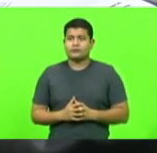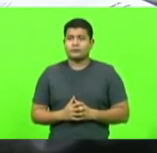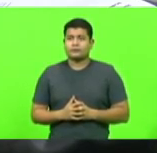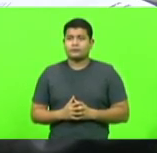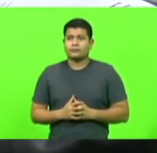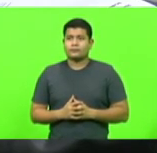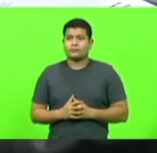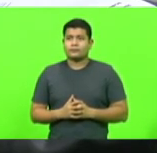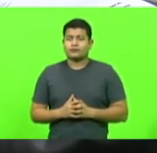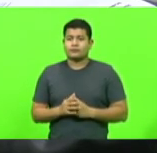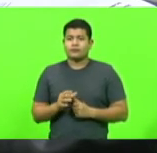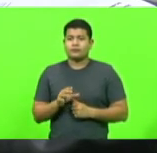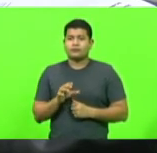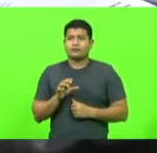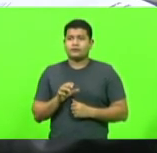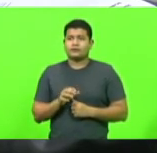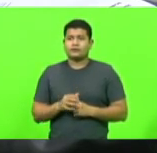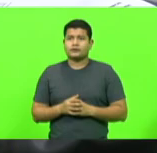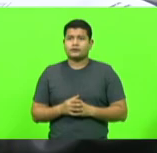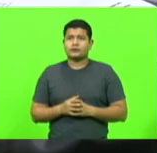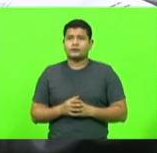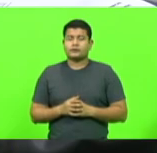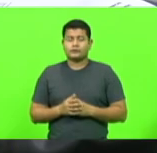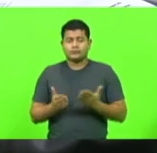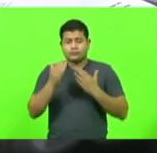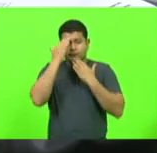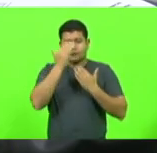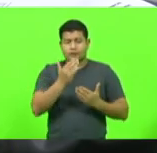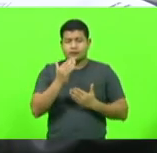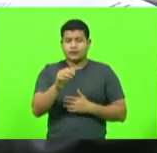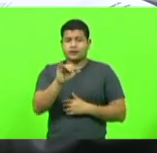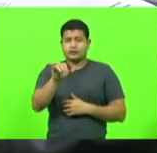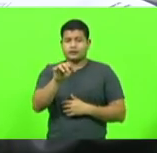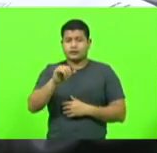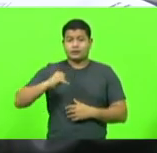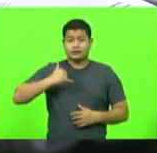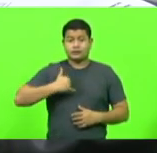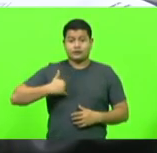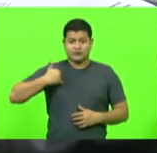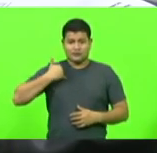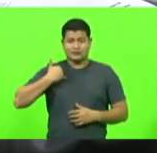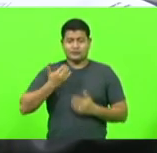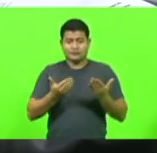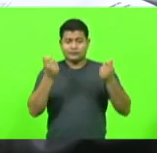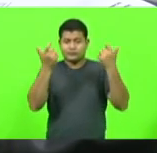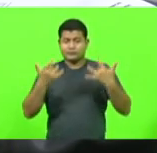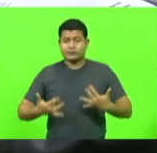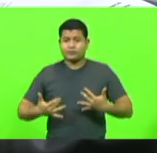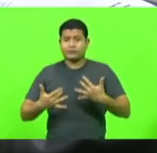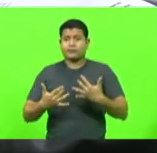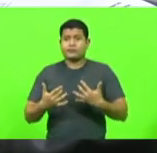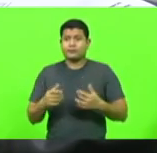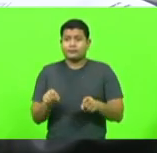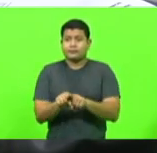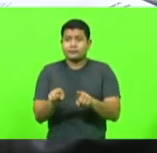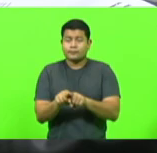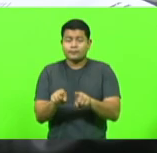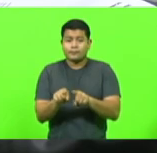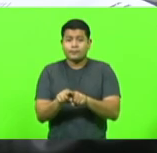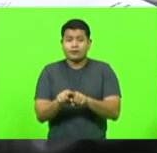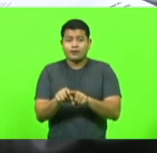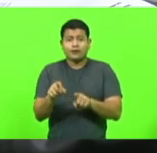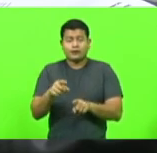pronunciamento muito esclarecedor e até uma dose boa de incentivo também,